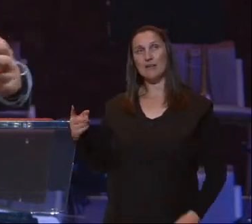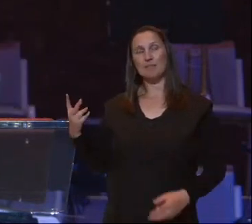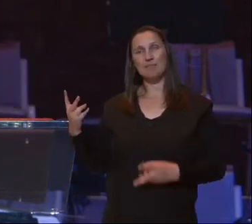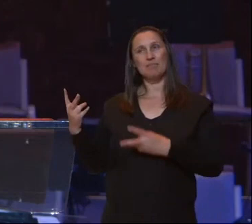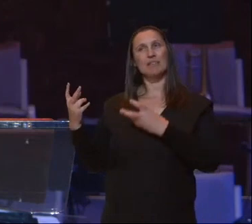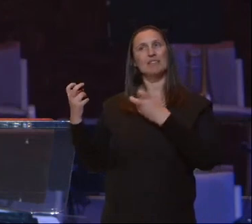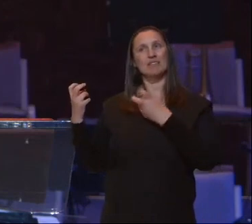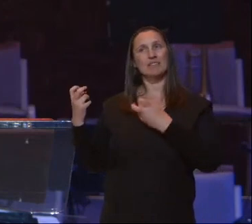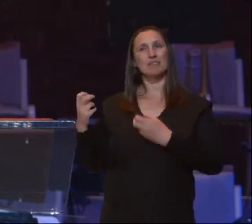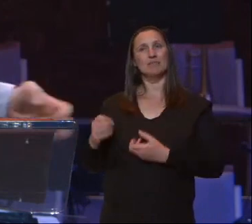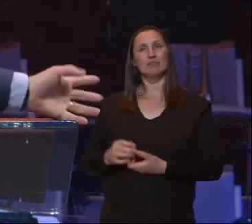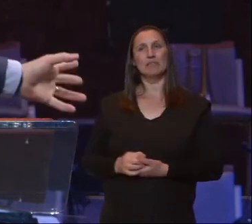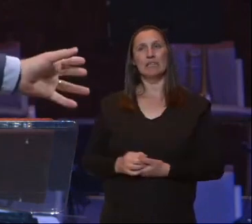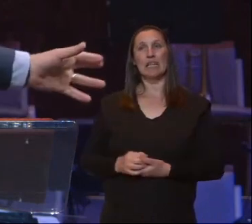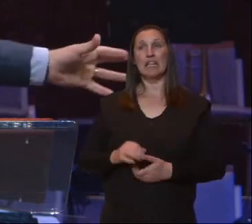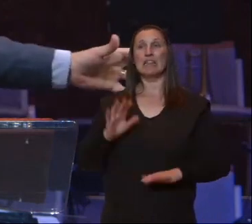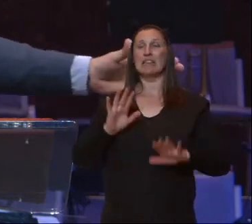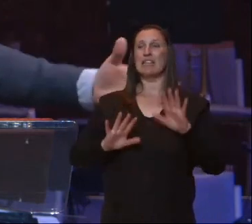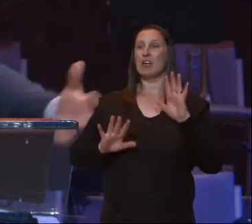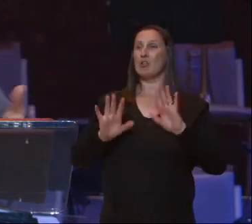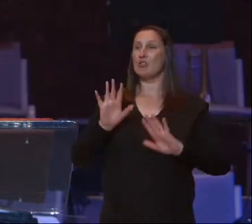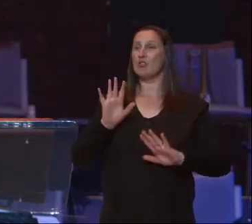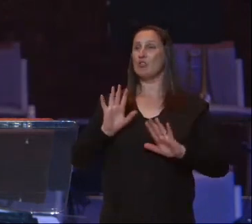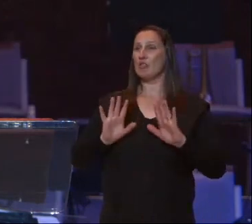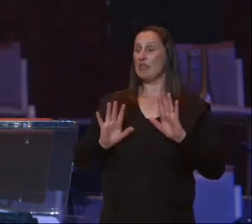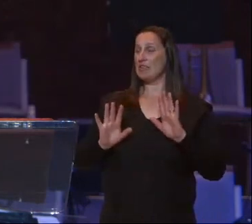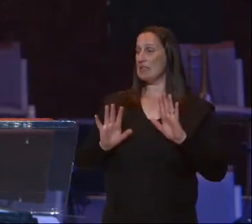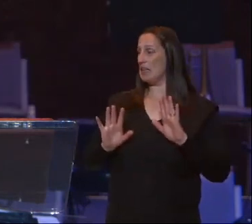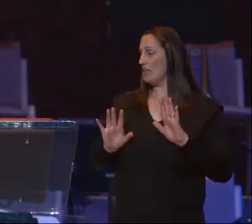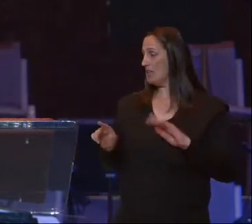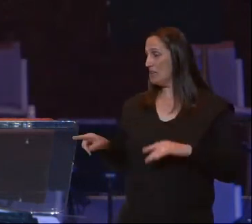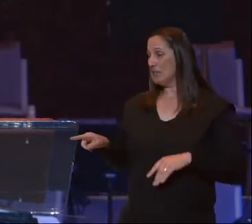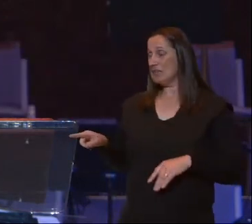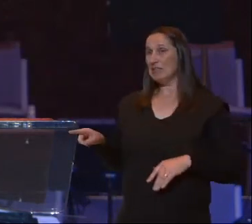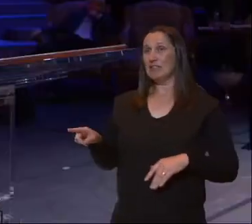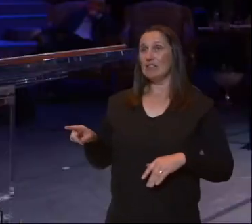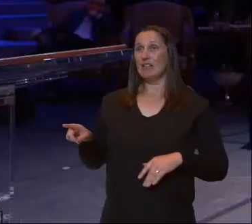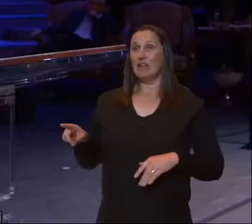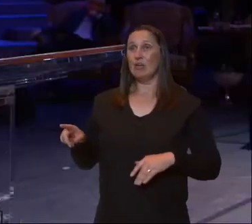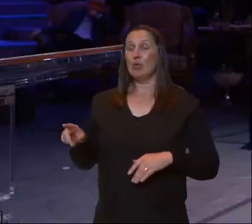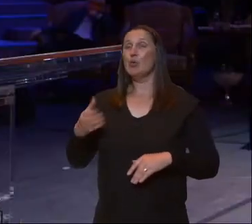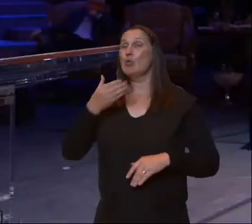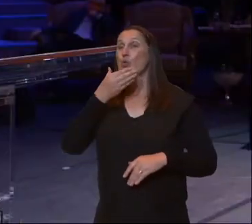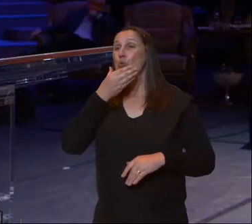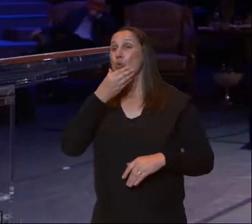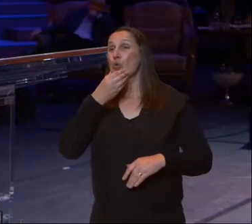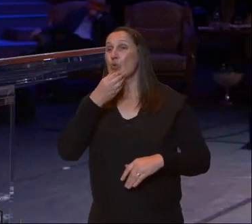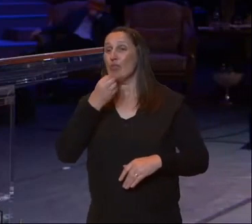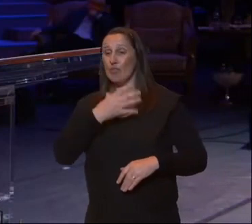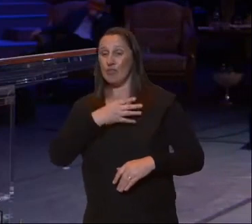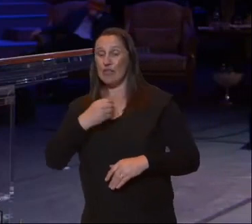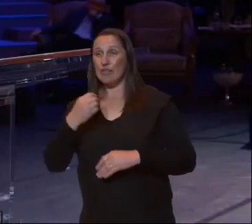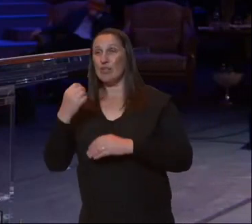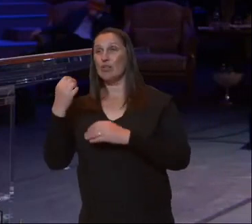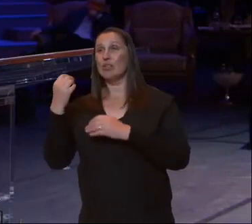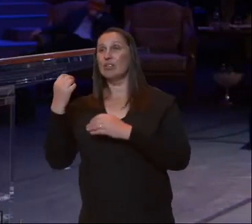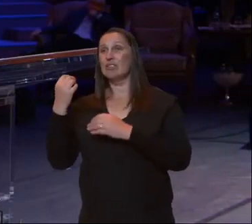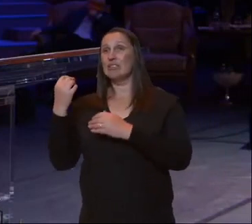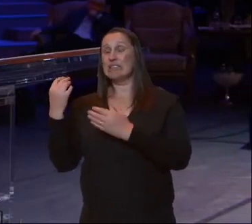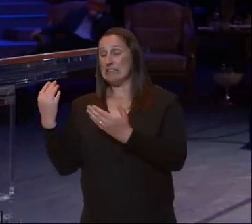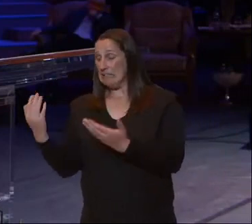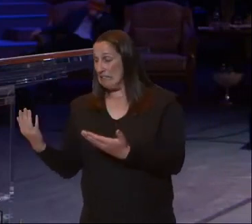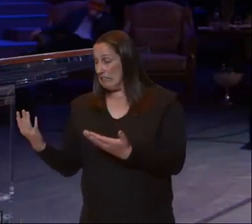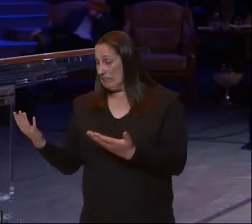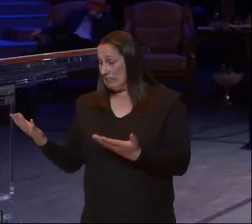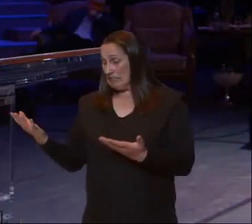Talvez num ímpeto de revolta, porque seu filho havia morrido, ela estava com ele nos braços, ele já não respirava. Ela estava querendo achar